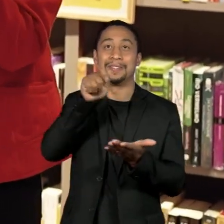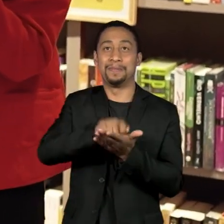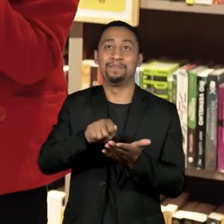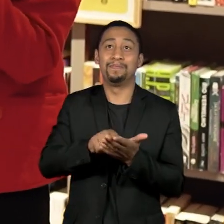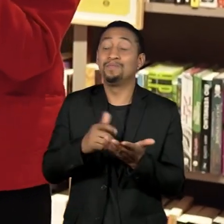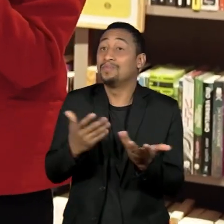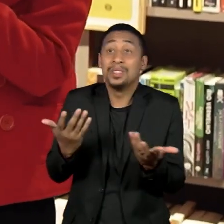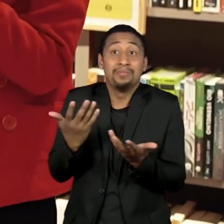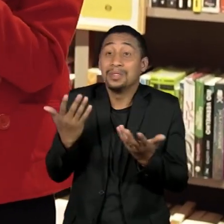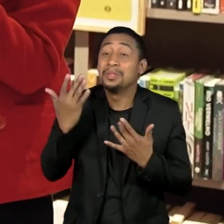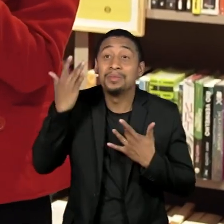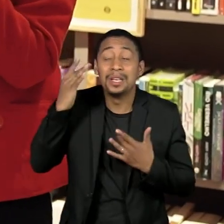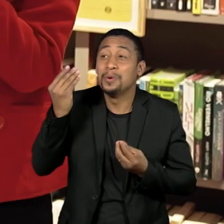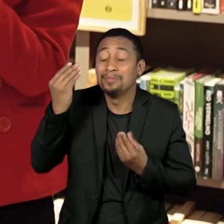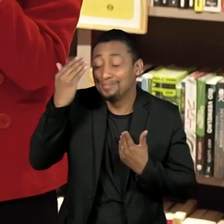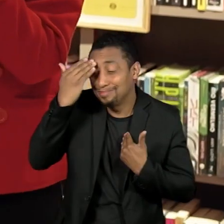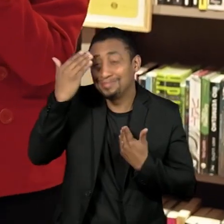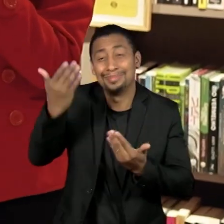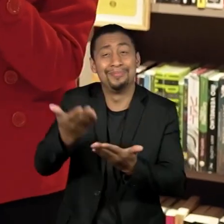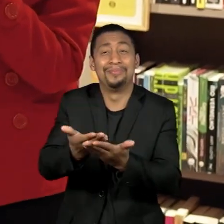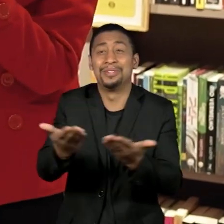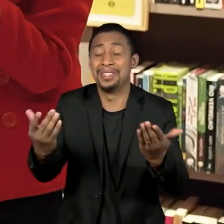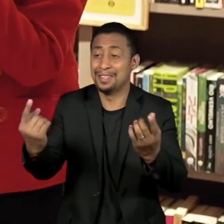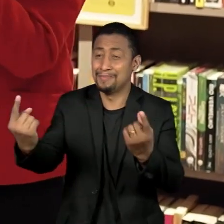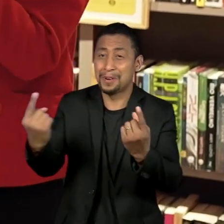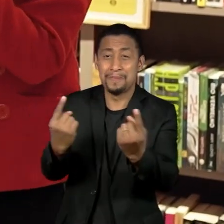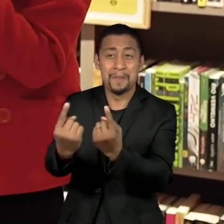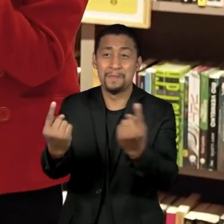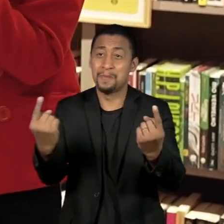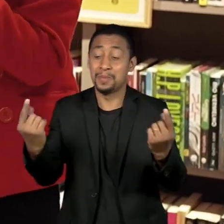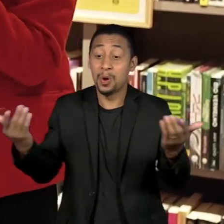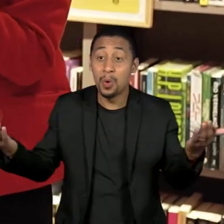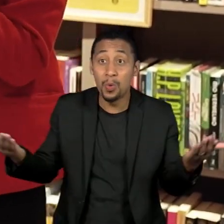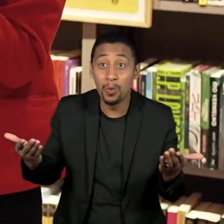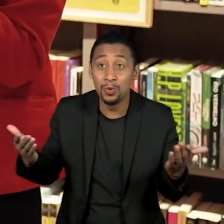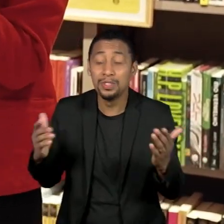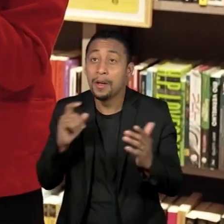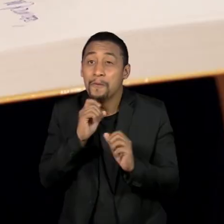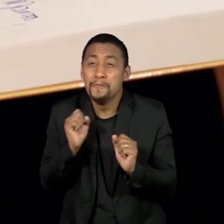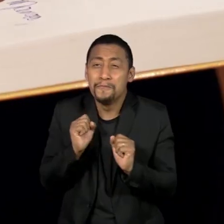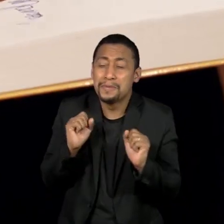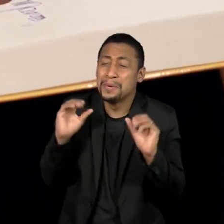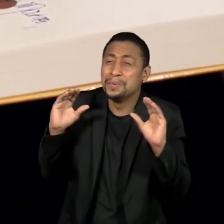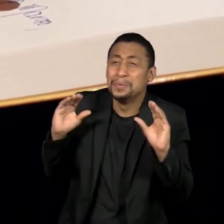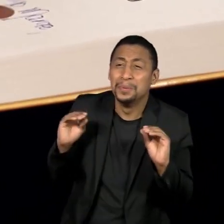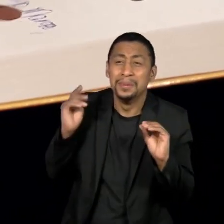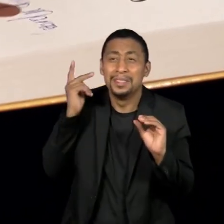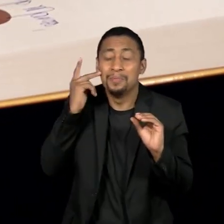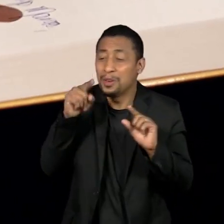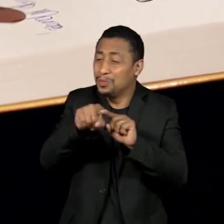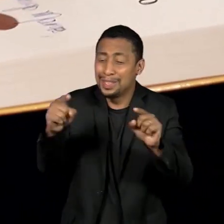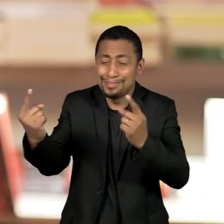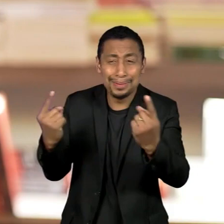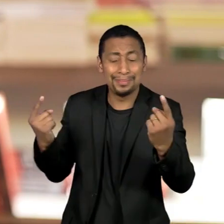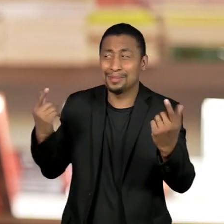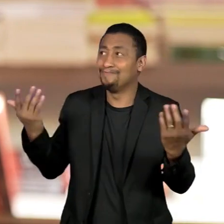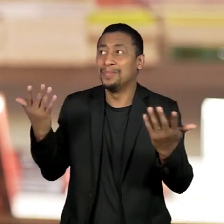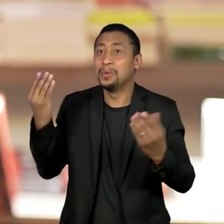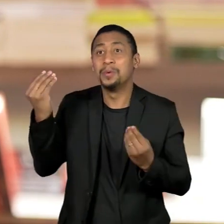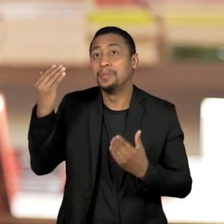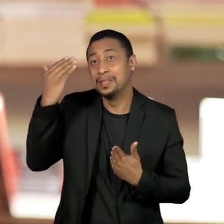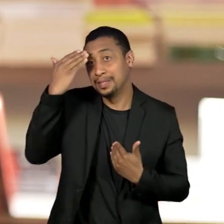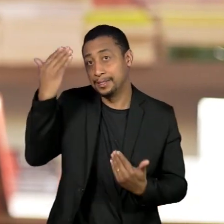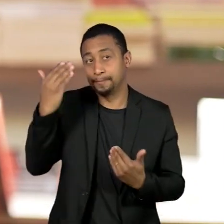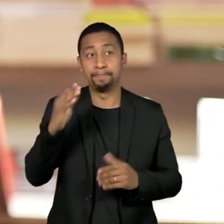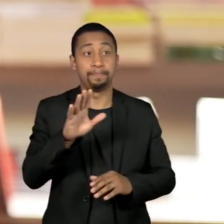como devolver a generosidade de vocês de estarem aqui nessa noite gelada de São Paulo. A escrita entrou na minha vida muito